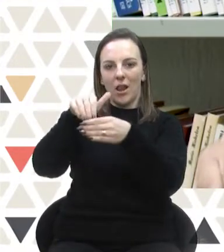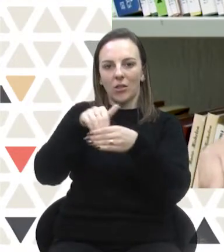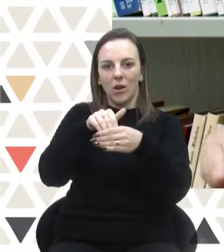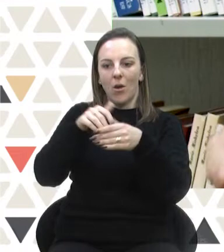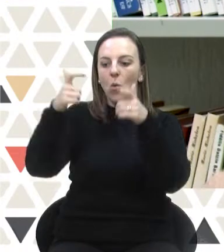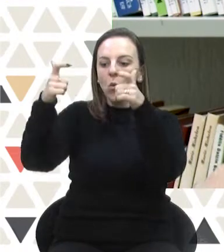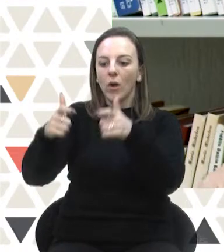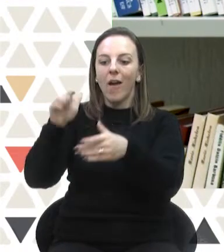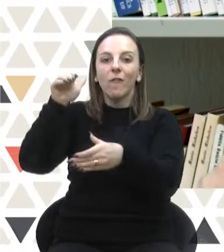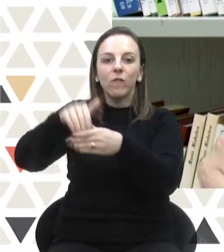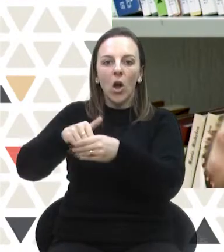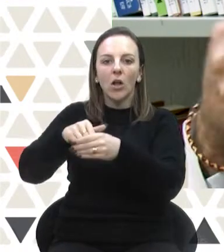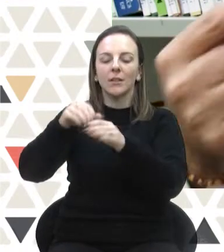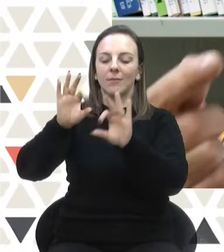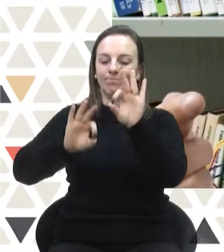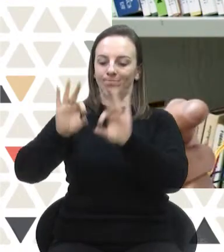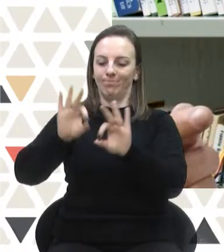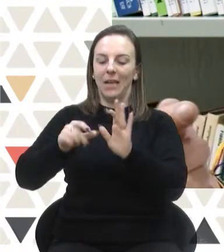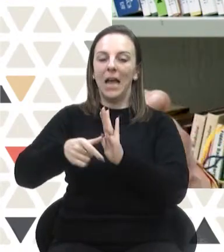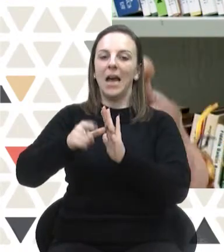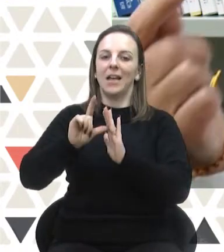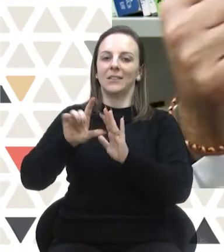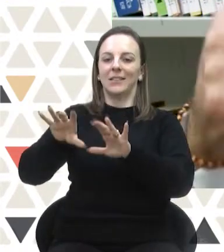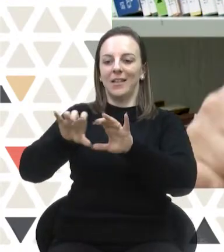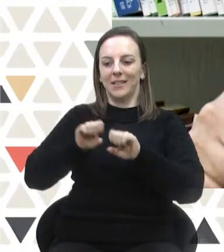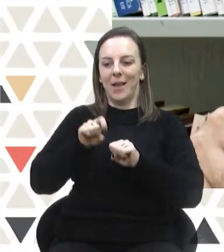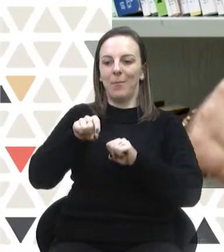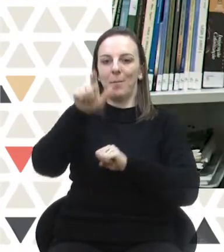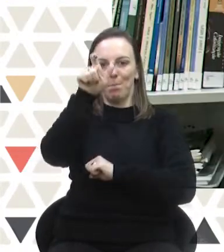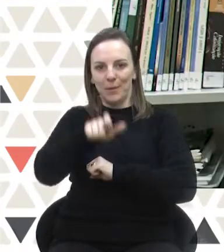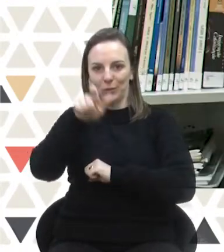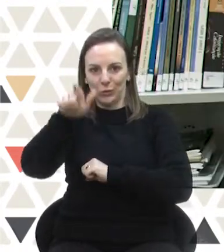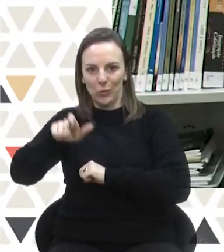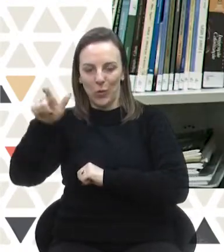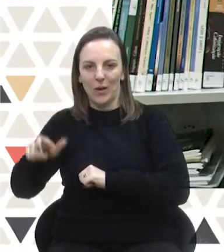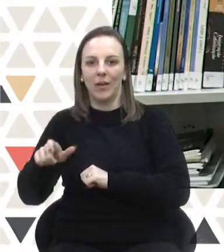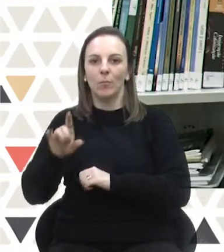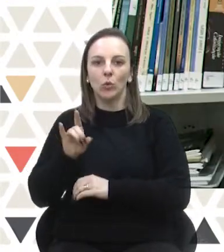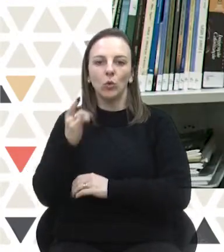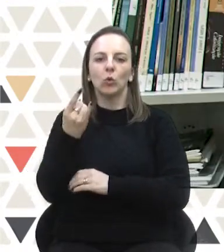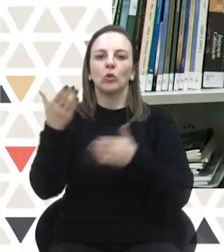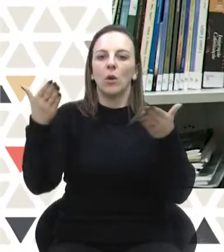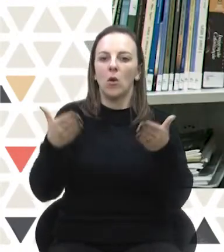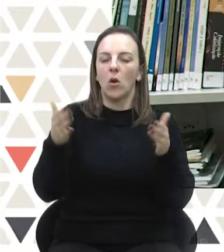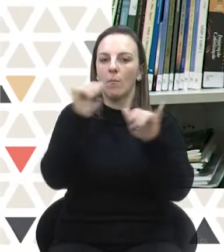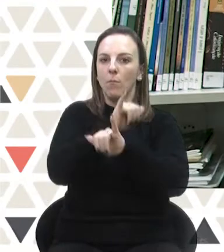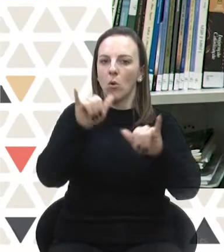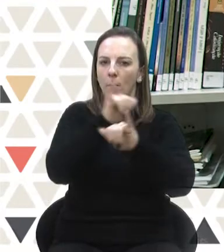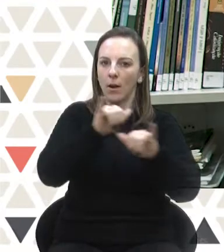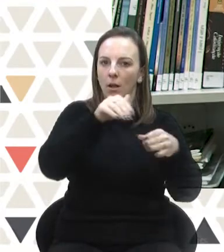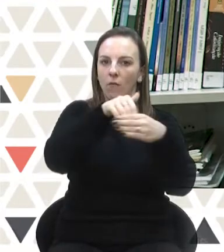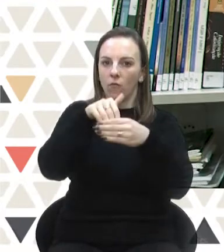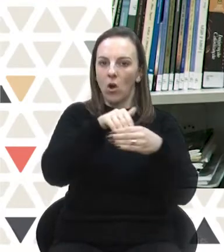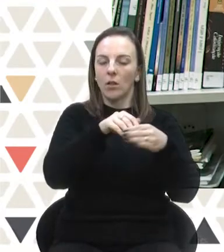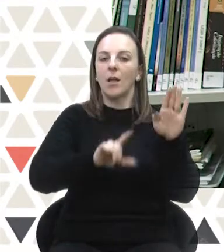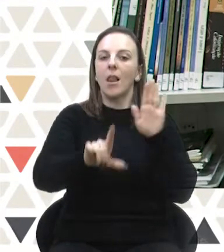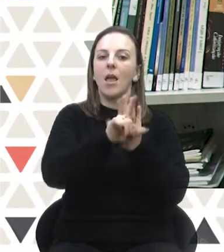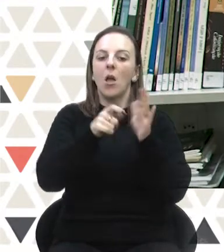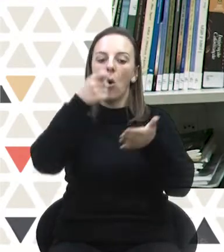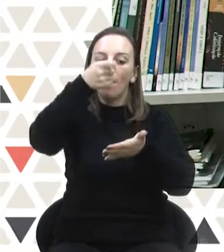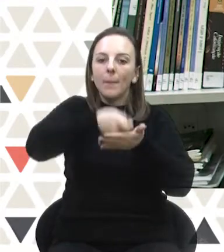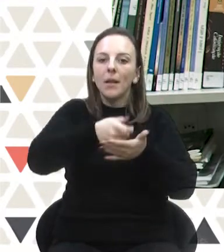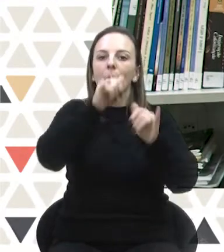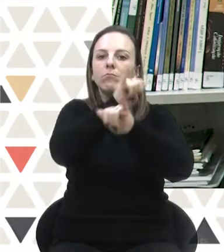nesses locais de votação é feito todo um trabalho para recebê-los. E por fim, na propaganda eleitoral, a